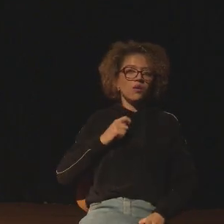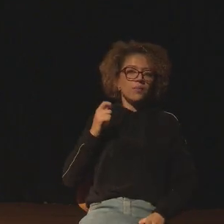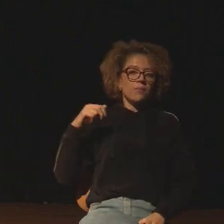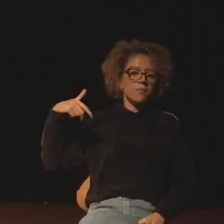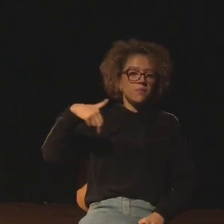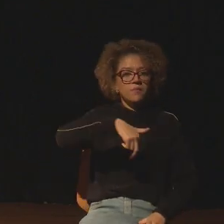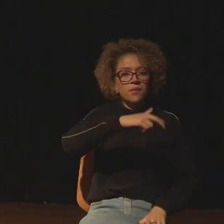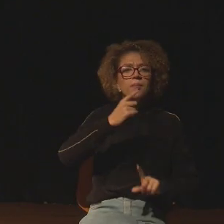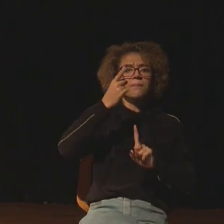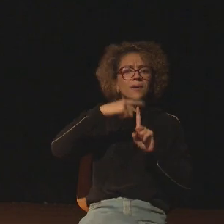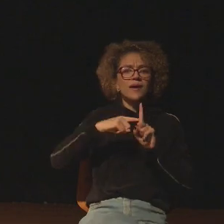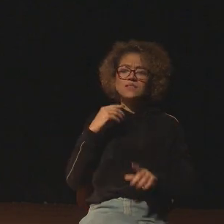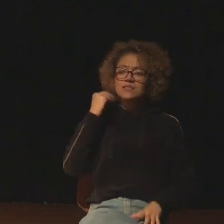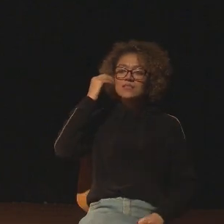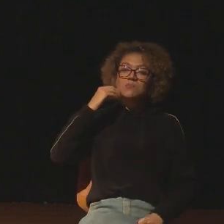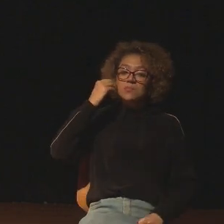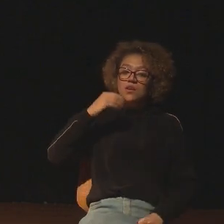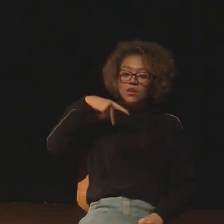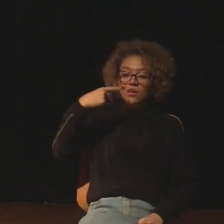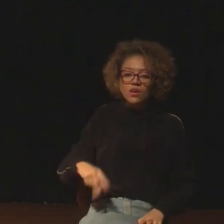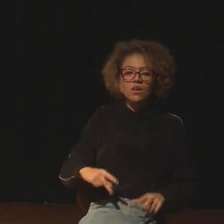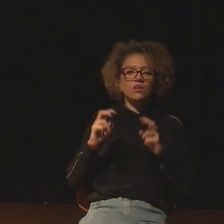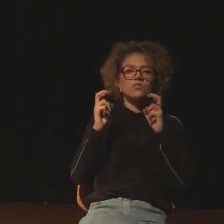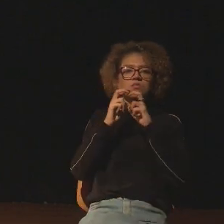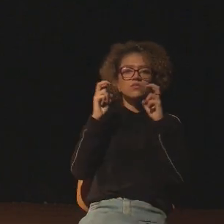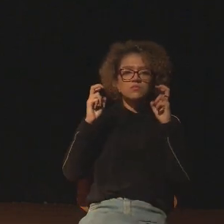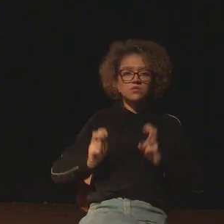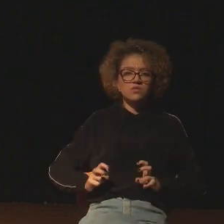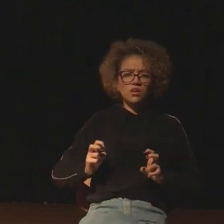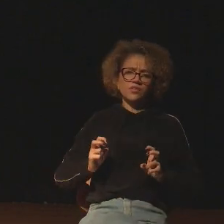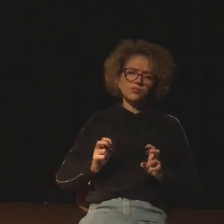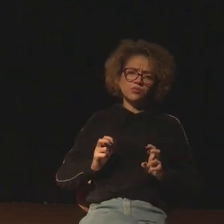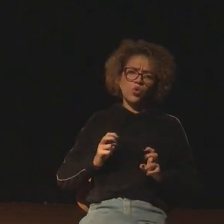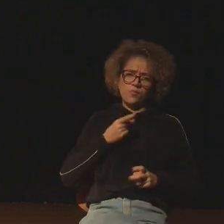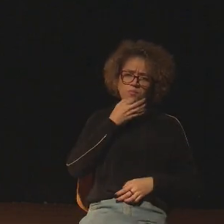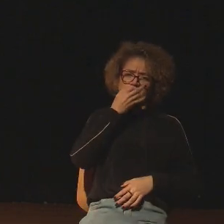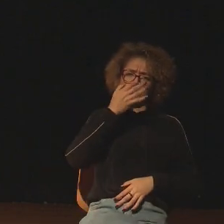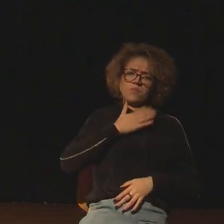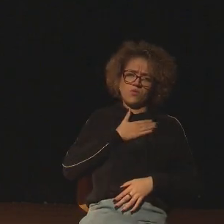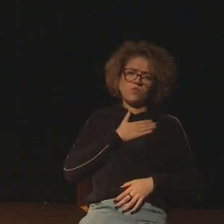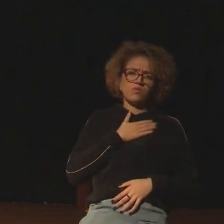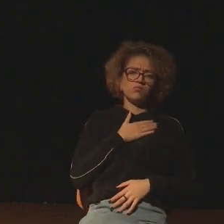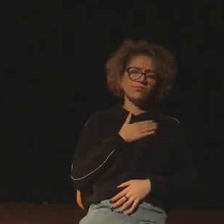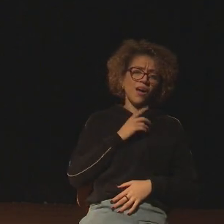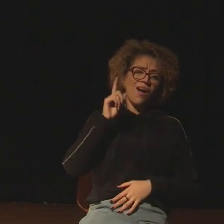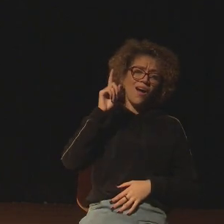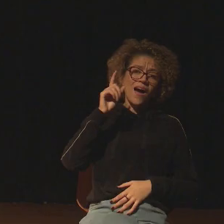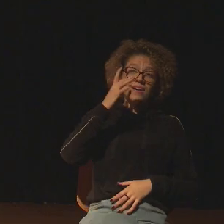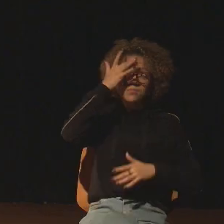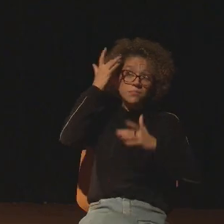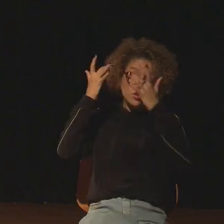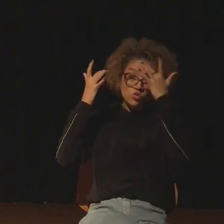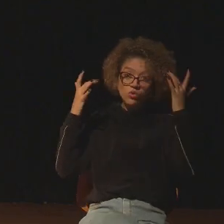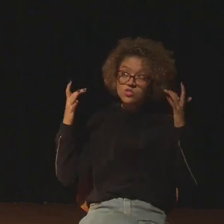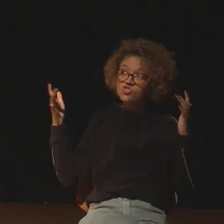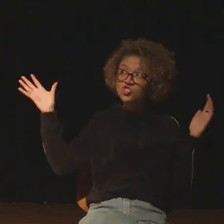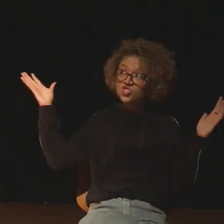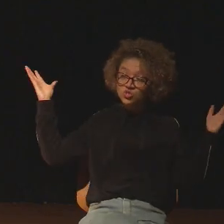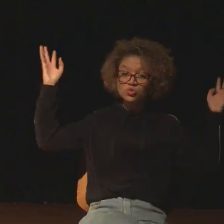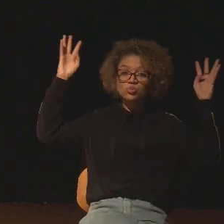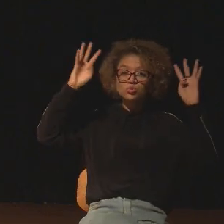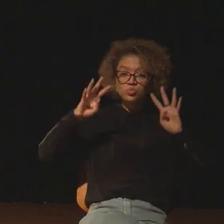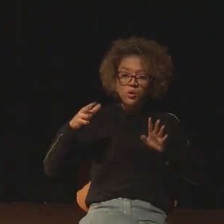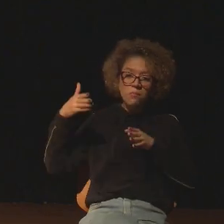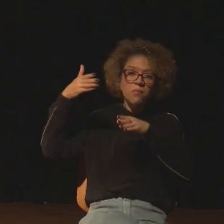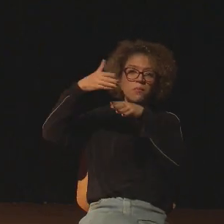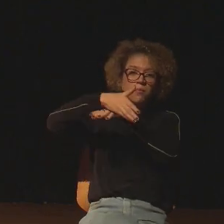um pouco a experiência do museu para todo o entorno, para toda a cidade. As pessoas que frequentam essa região toda vão poder frequentar e também parar aqui,